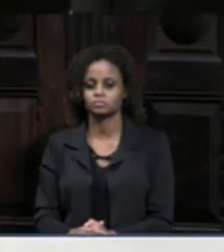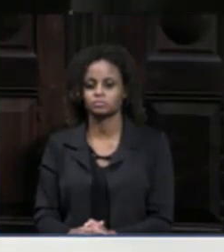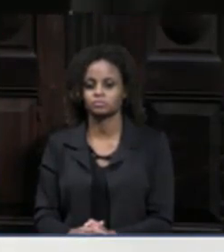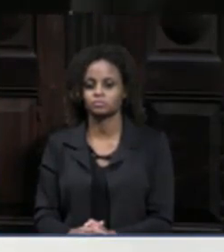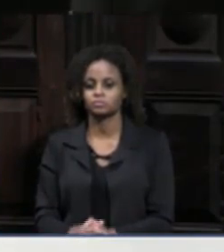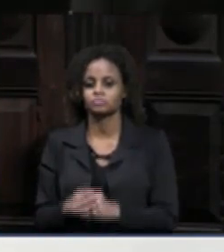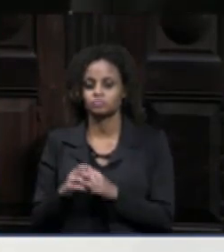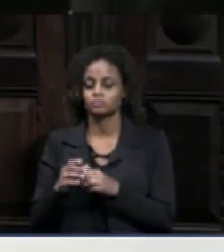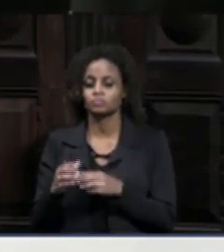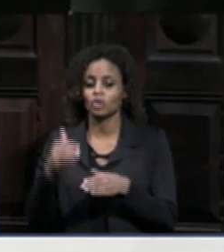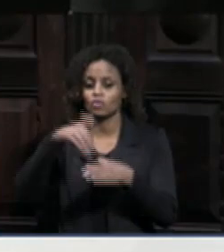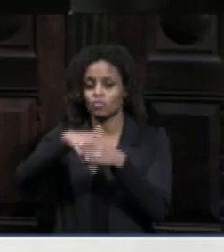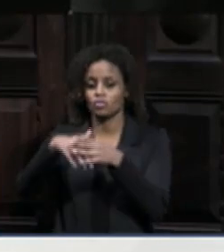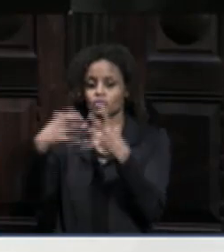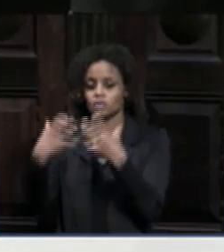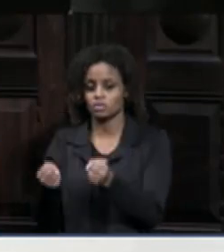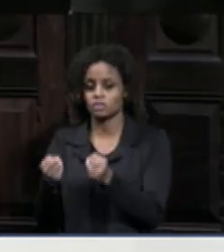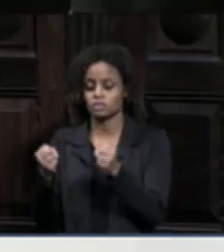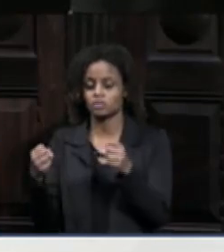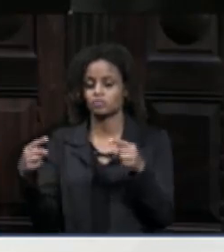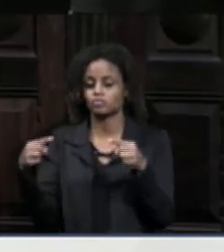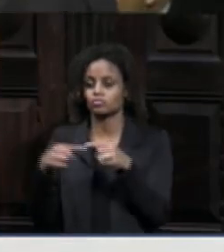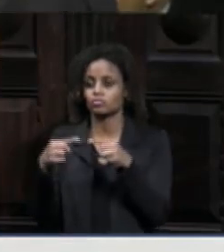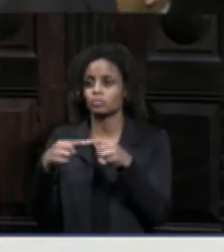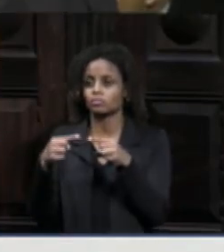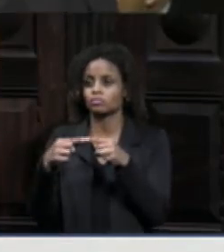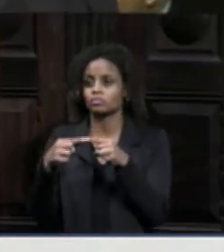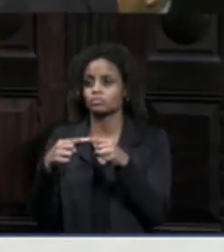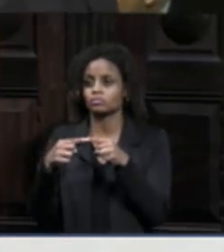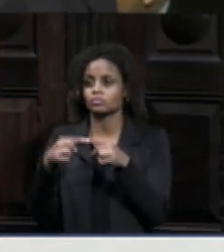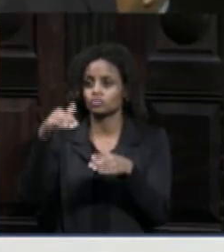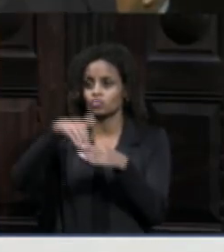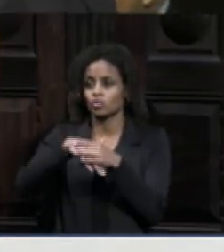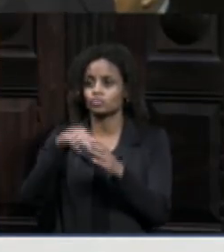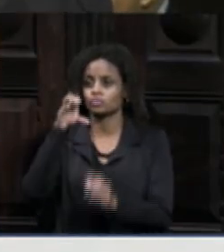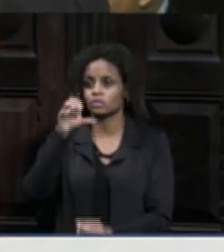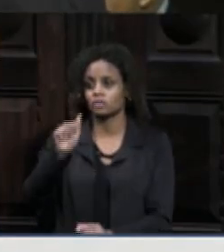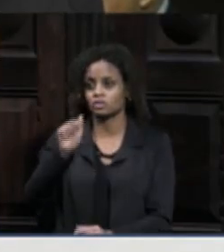Presidente, favorável com parecer da CCJ.